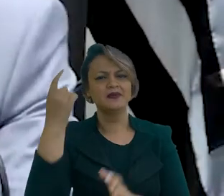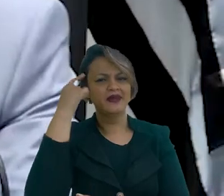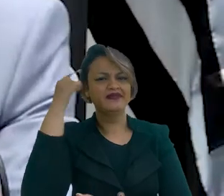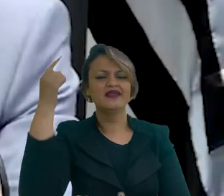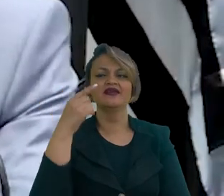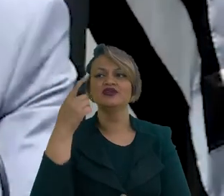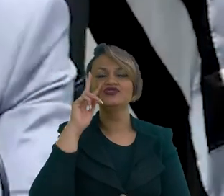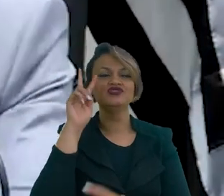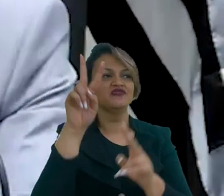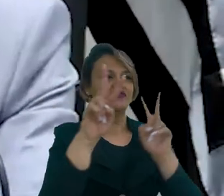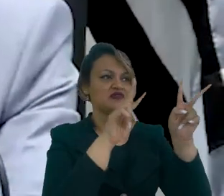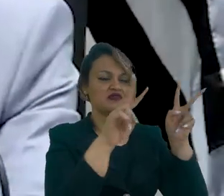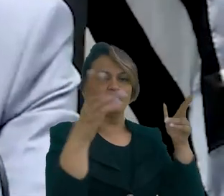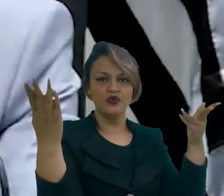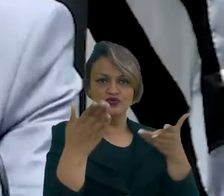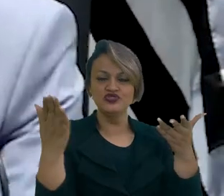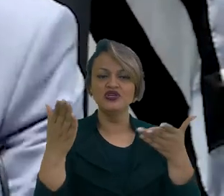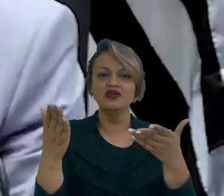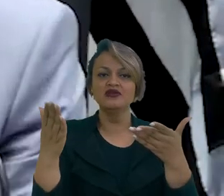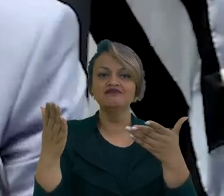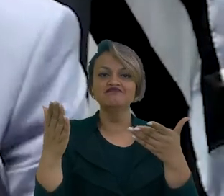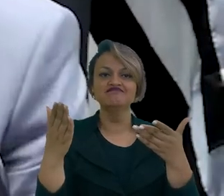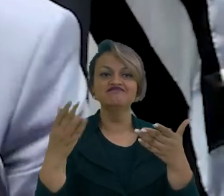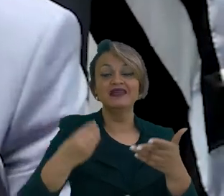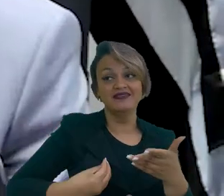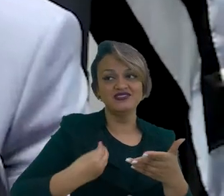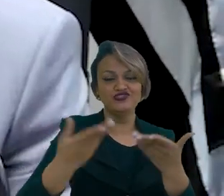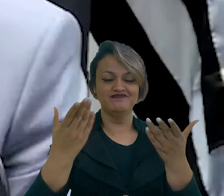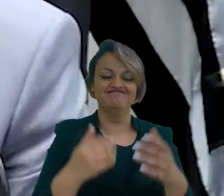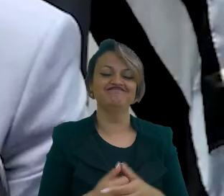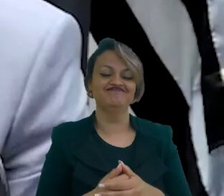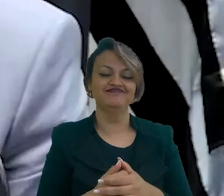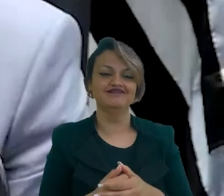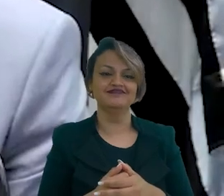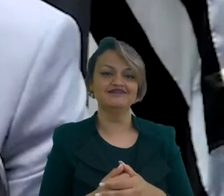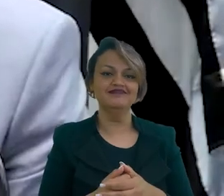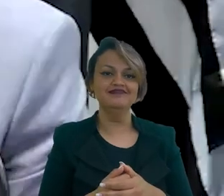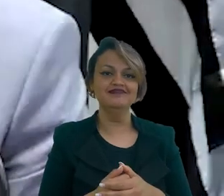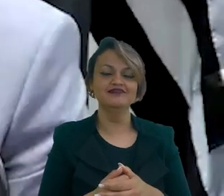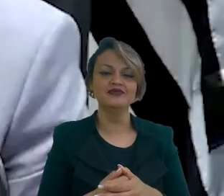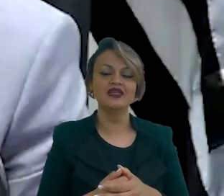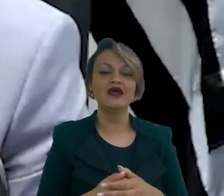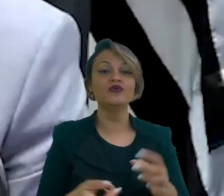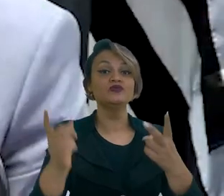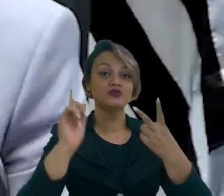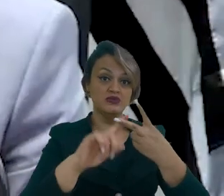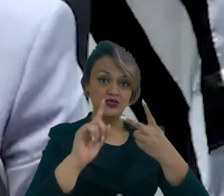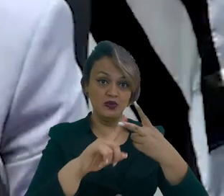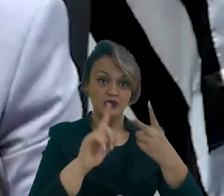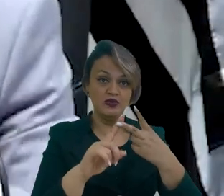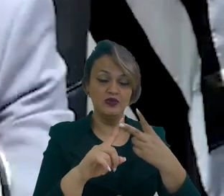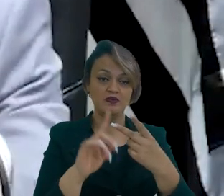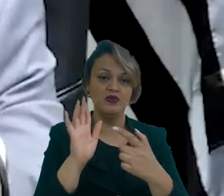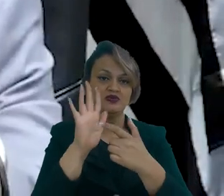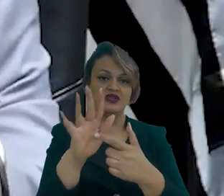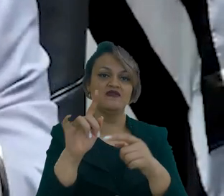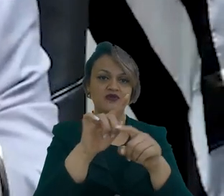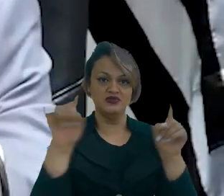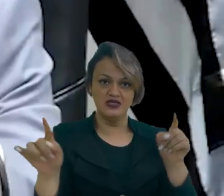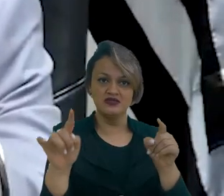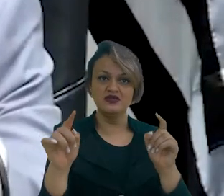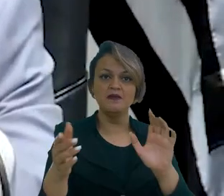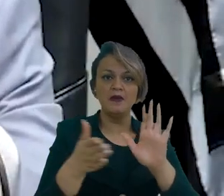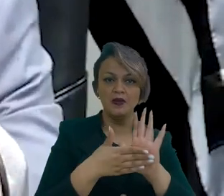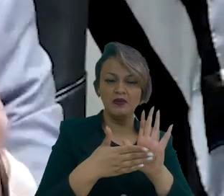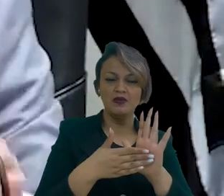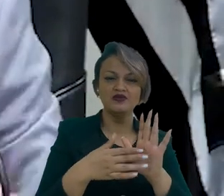e esse é um discurso que enfrentamos hoje em dia ele está cada vez mais presente o segundo Pilar que eu gostaria de passar